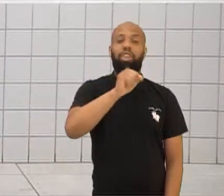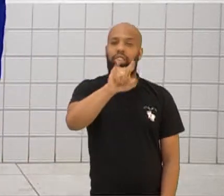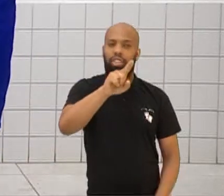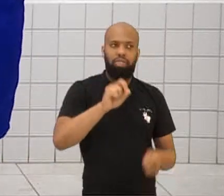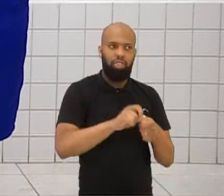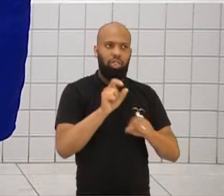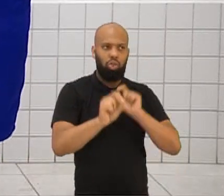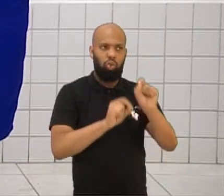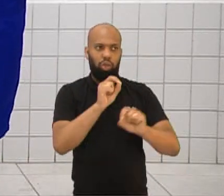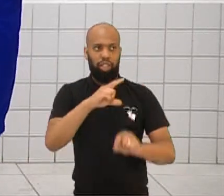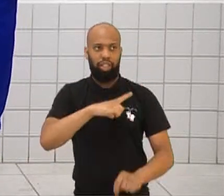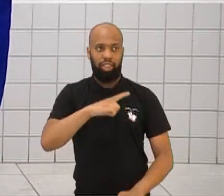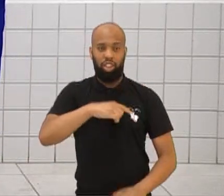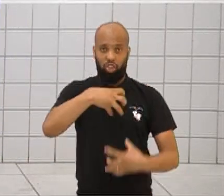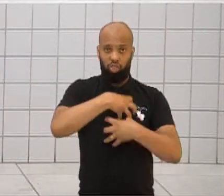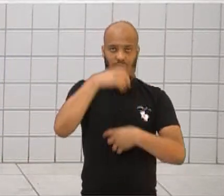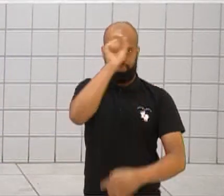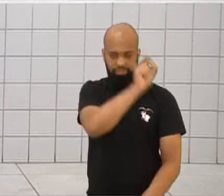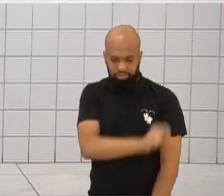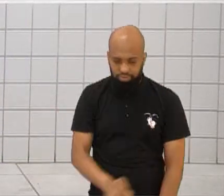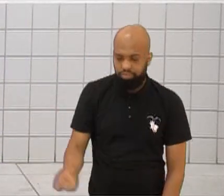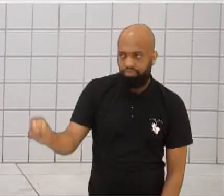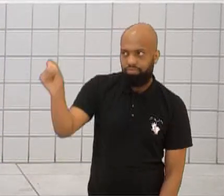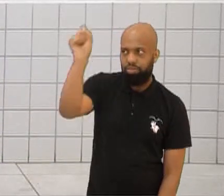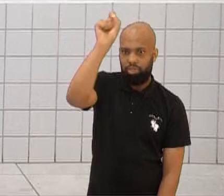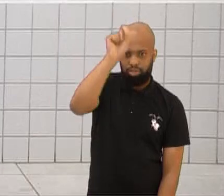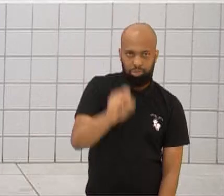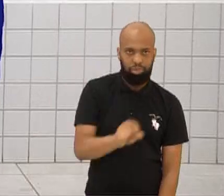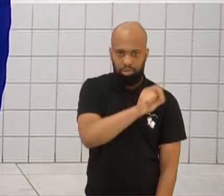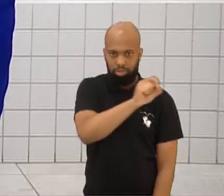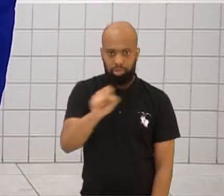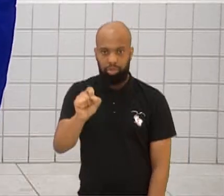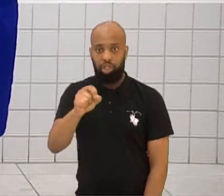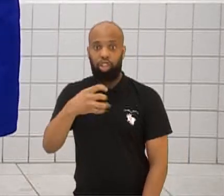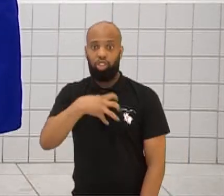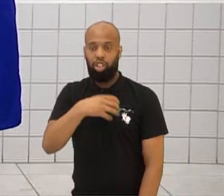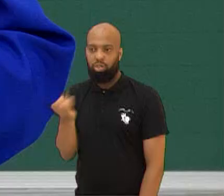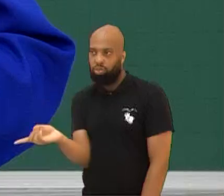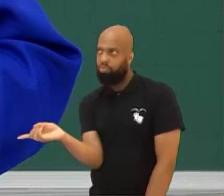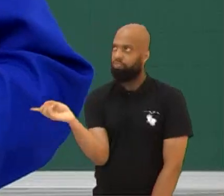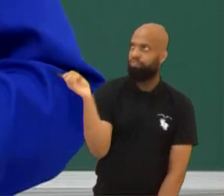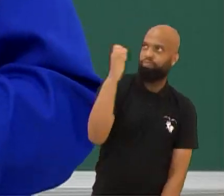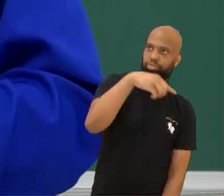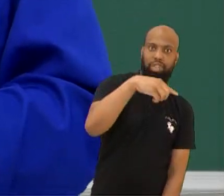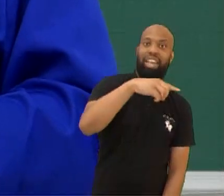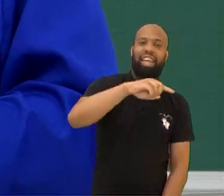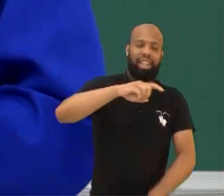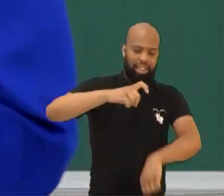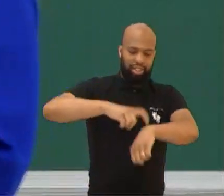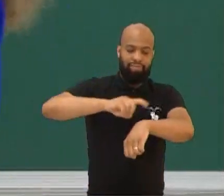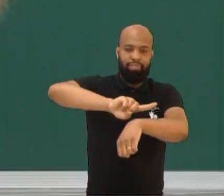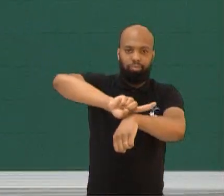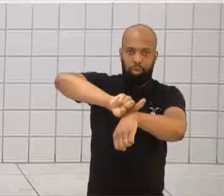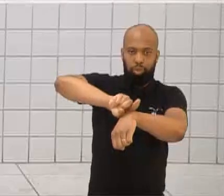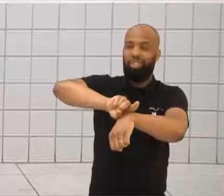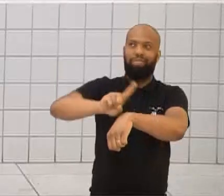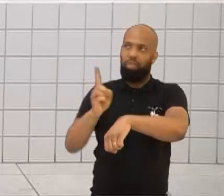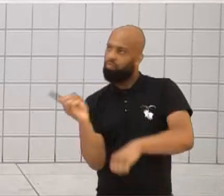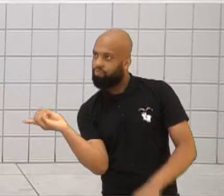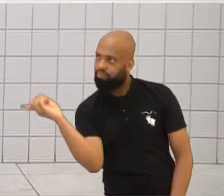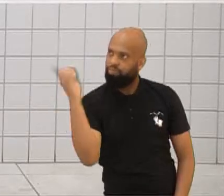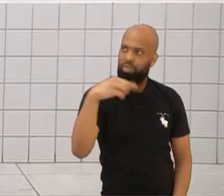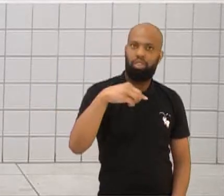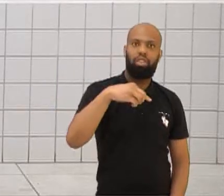faz a leitura do ciclo trigonométrico, você faz essa leitura no sentido anti-horário, ao contrário dos ponteiros do relógio, tá? Então aqui